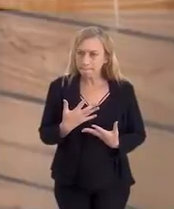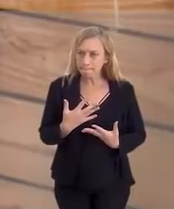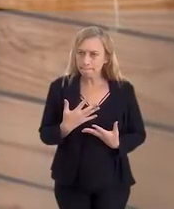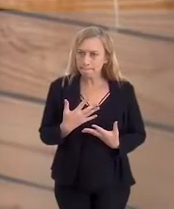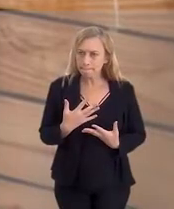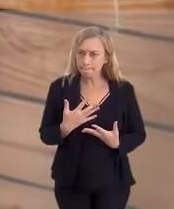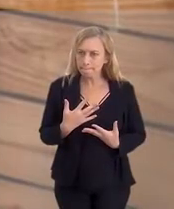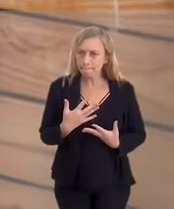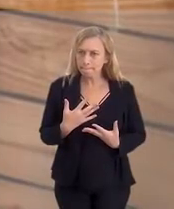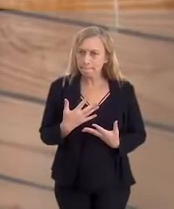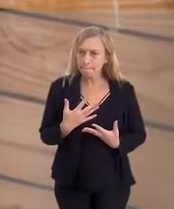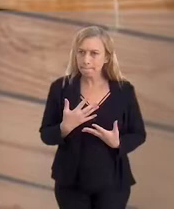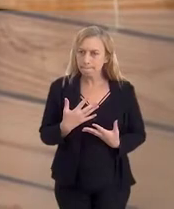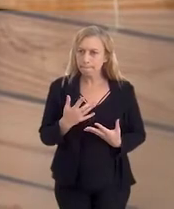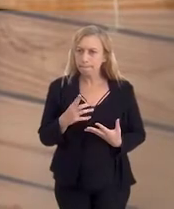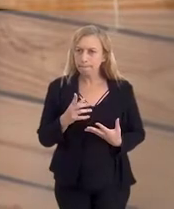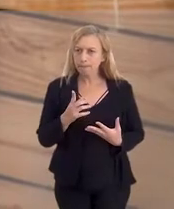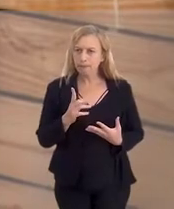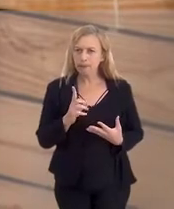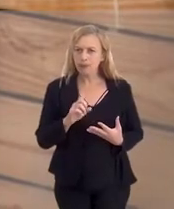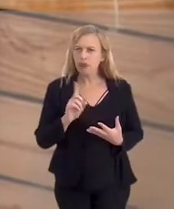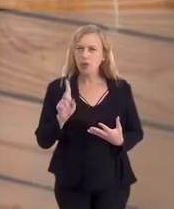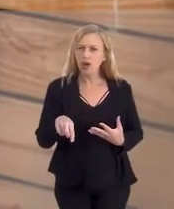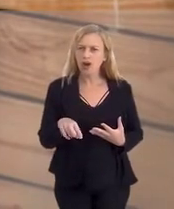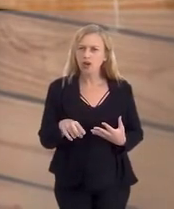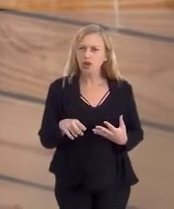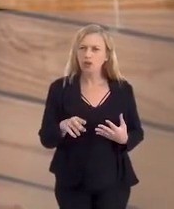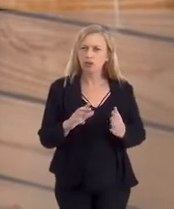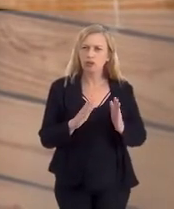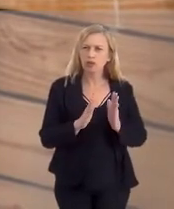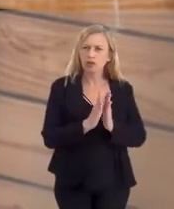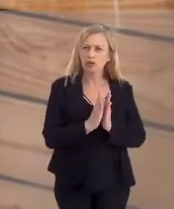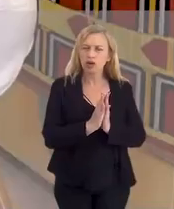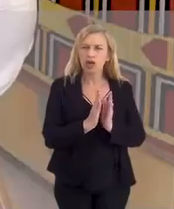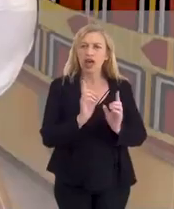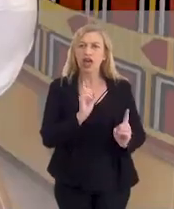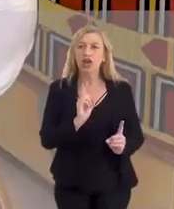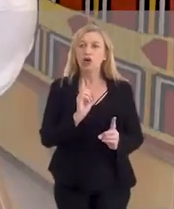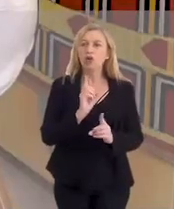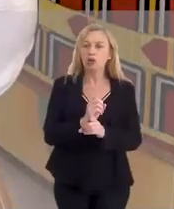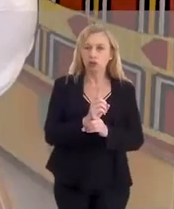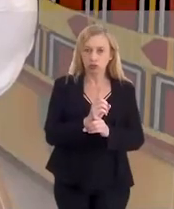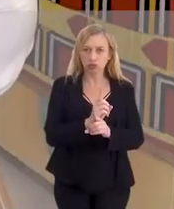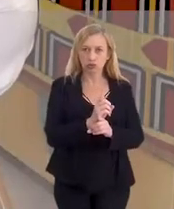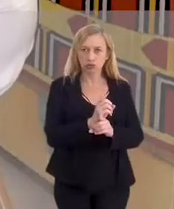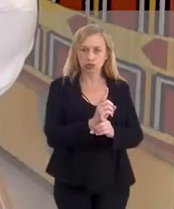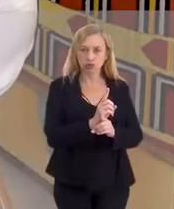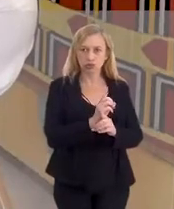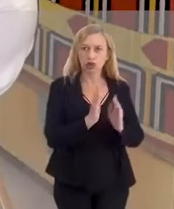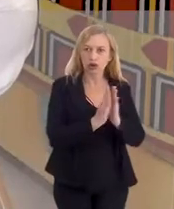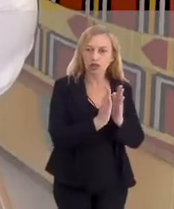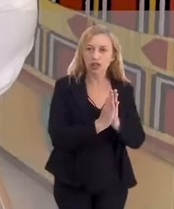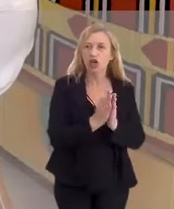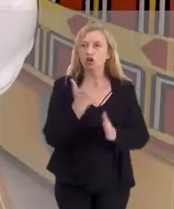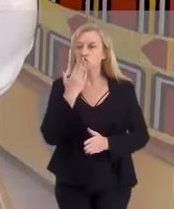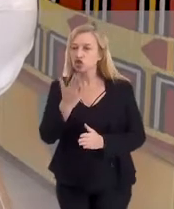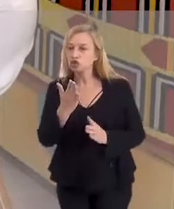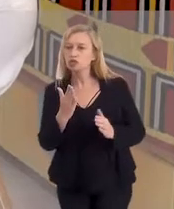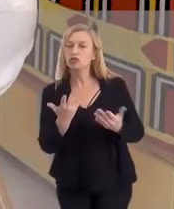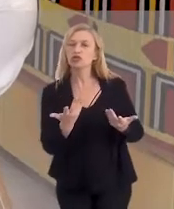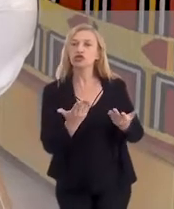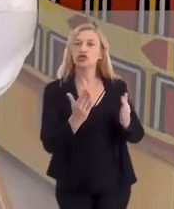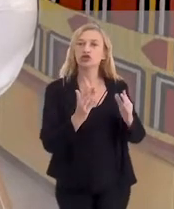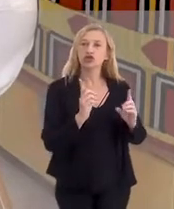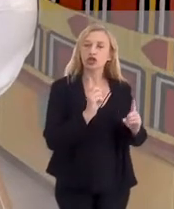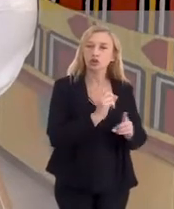tipo de... Não é uma sessão, como é que eu posso chamar? A gente fala encontro ou culto mesmo. Tá, então quando existe